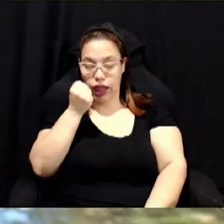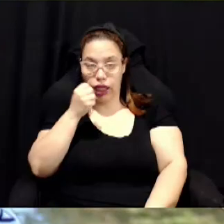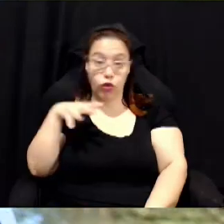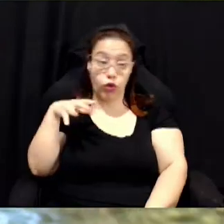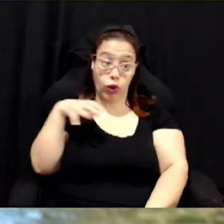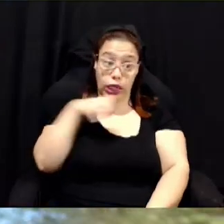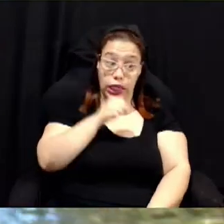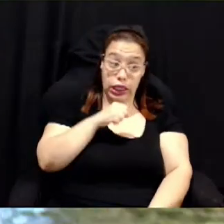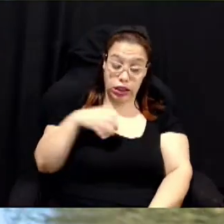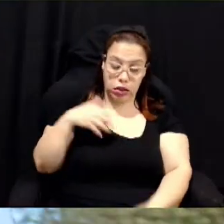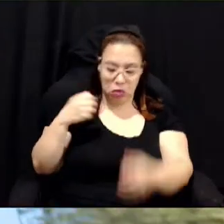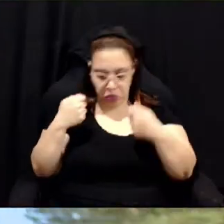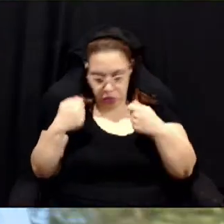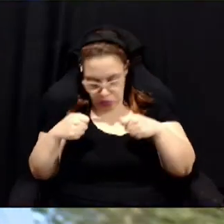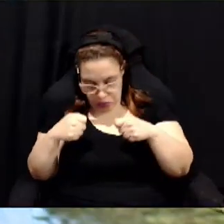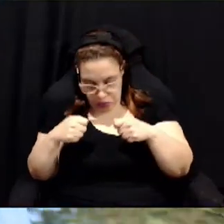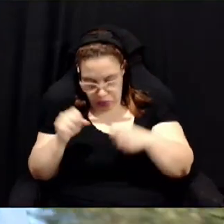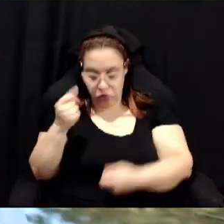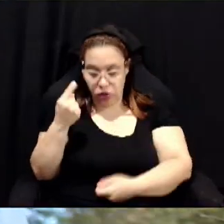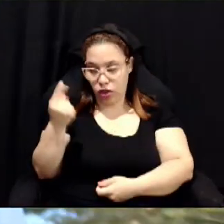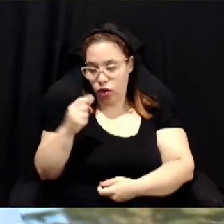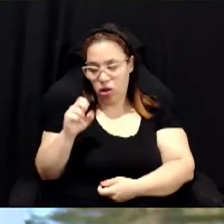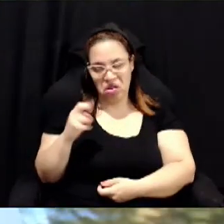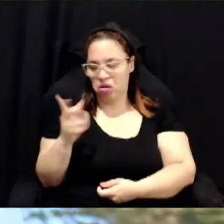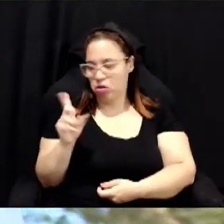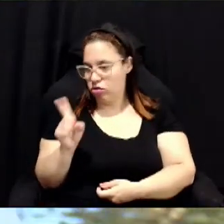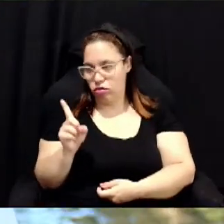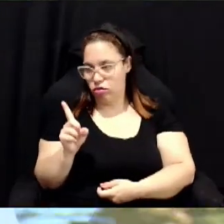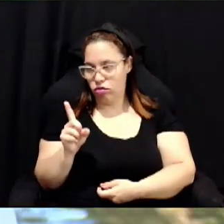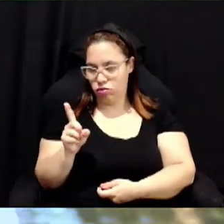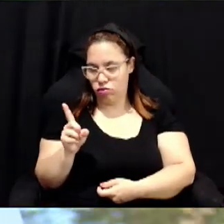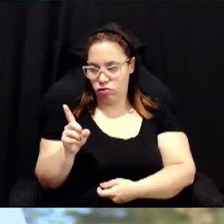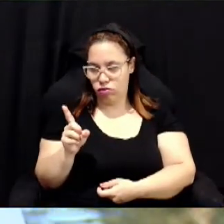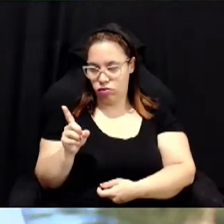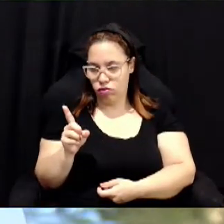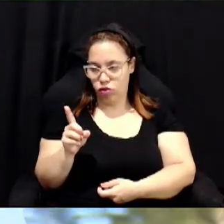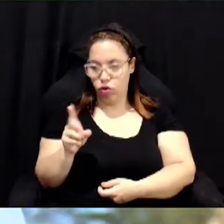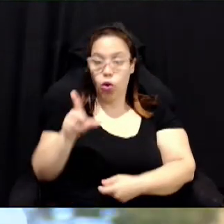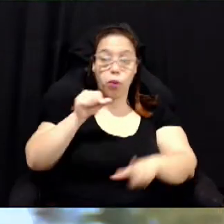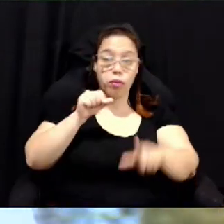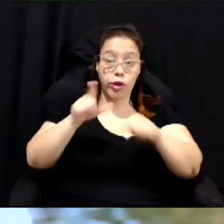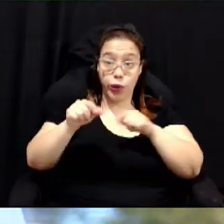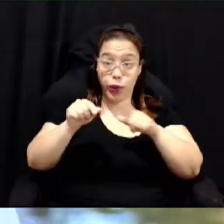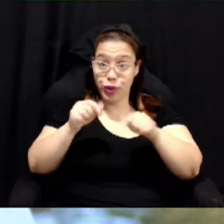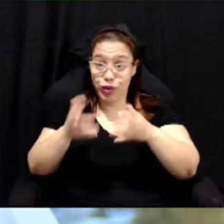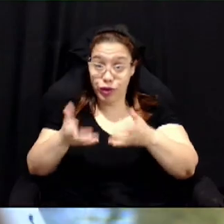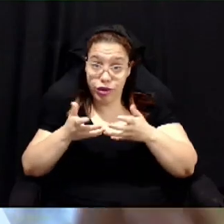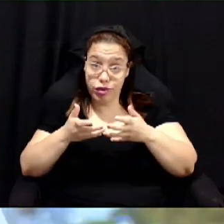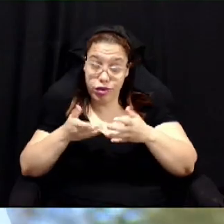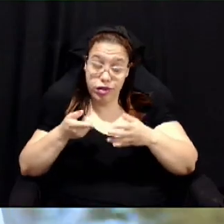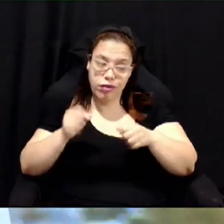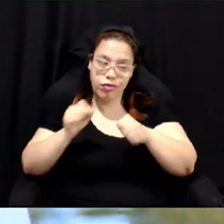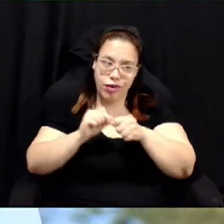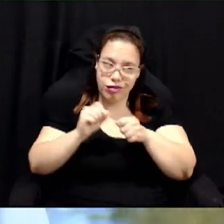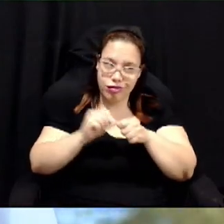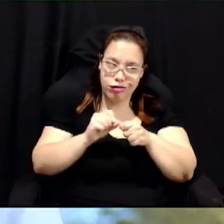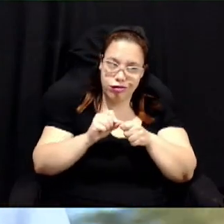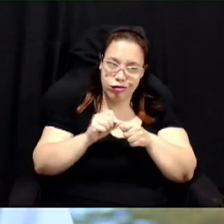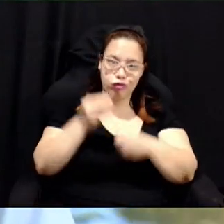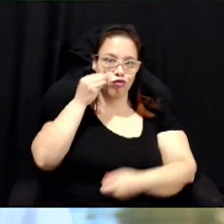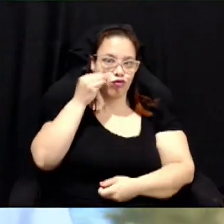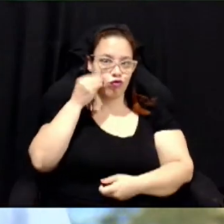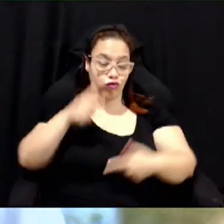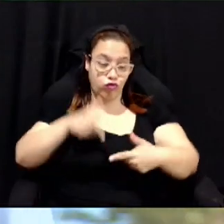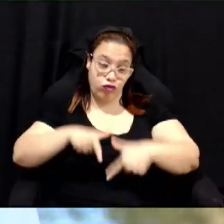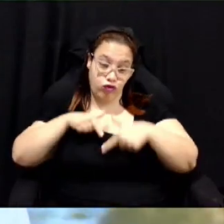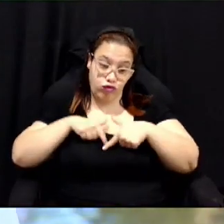sim equipe, sozinhos, e tem bastante opções aí para quem quer se aventurar aí tentando tirar alguma medalha, por exemplo, aqui no